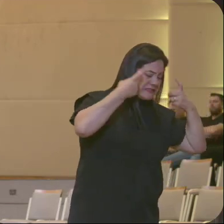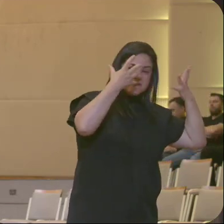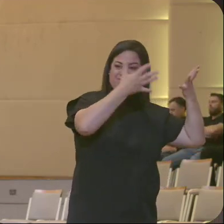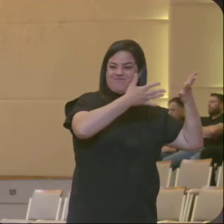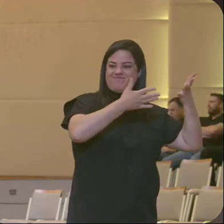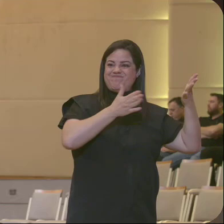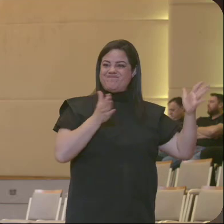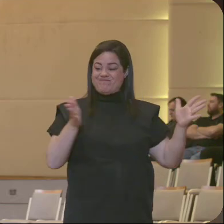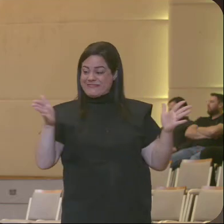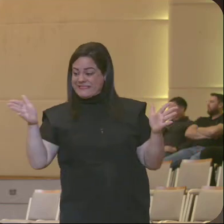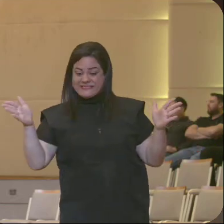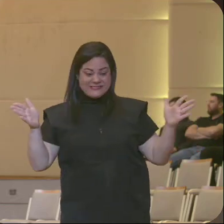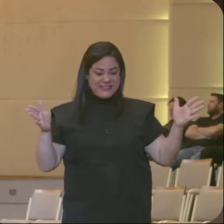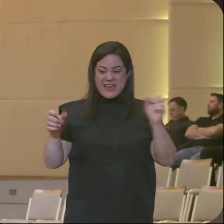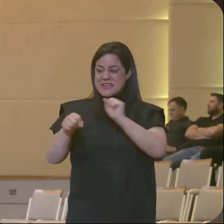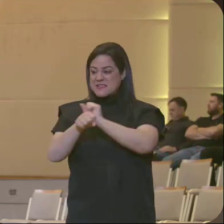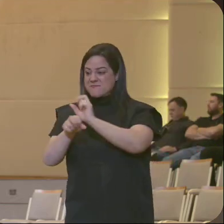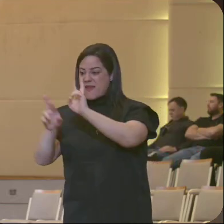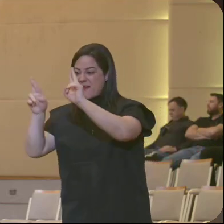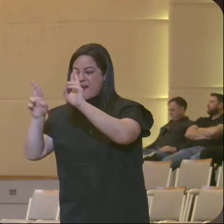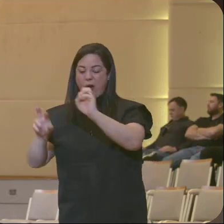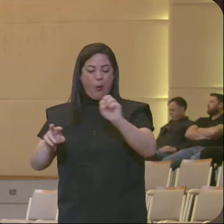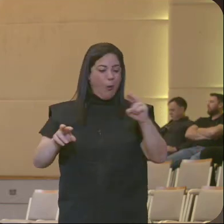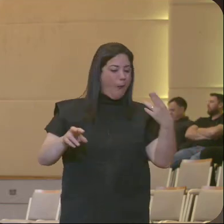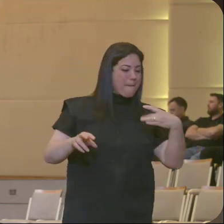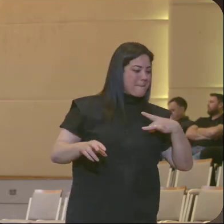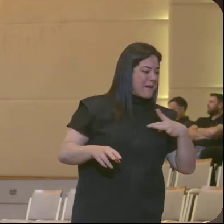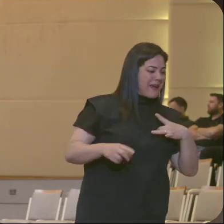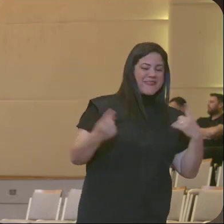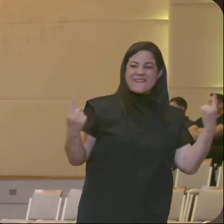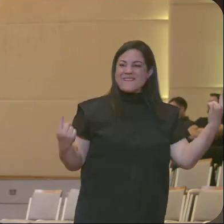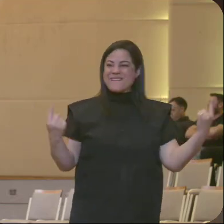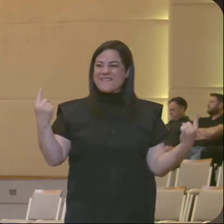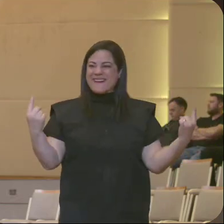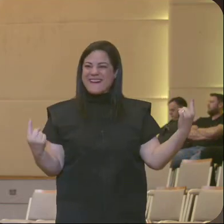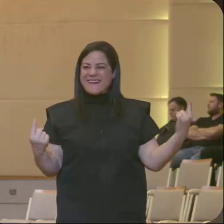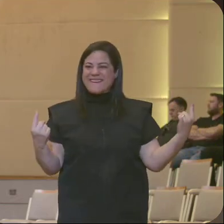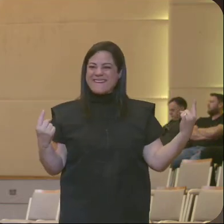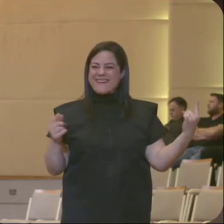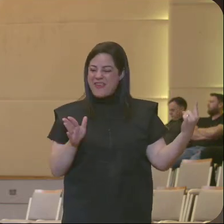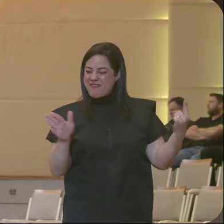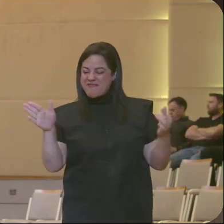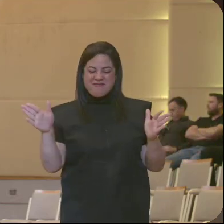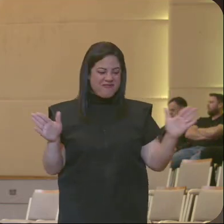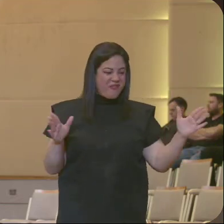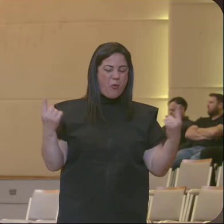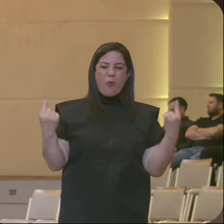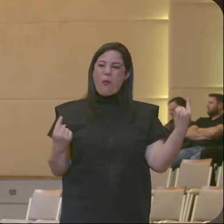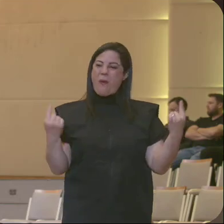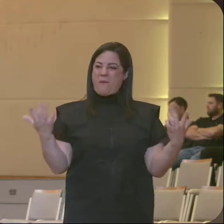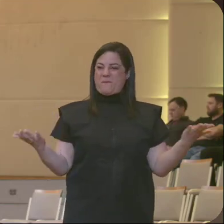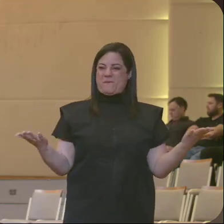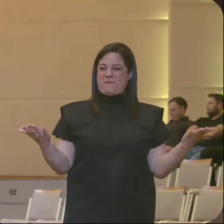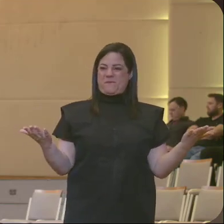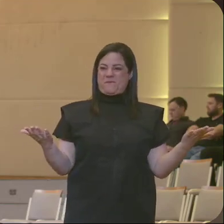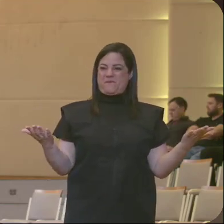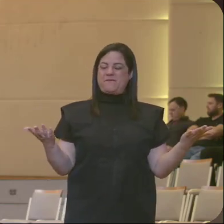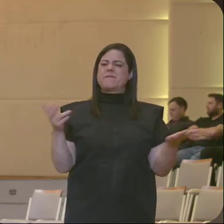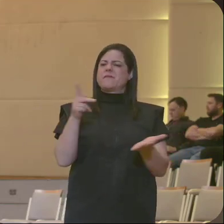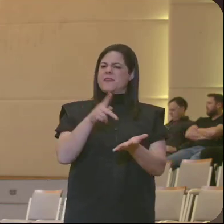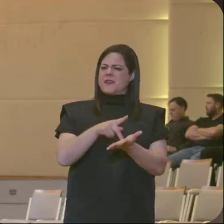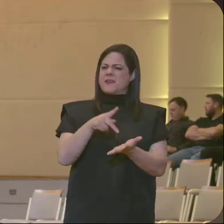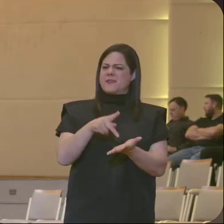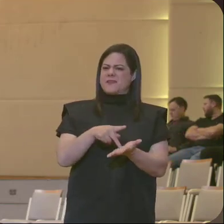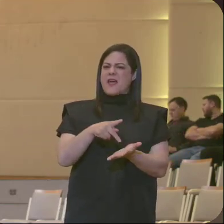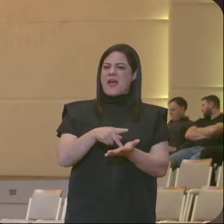disso, a ideia do termo aqui, ansiedade, revela angústia e aflição. É inegável que a